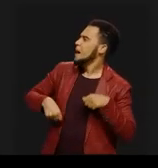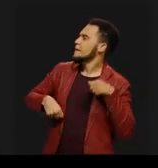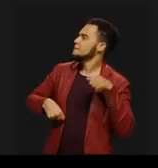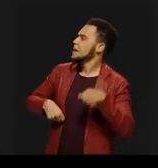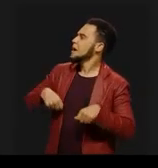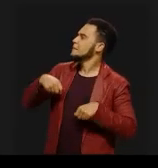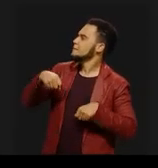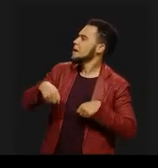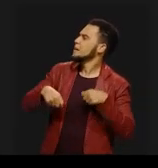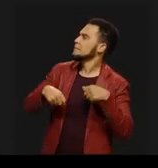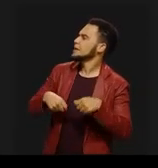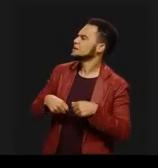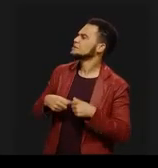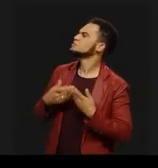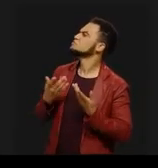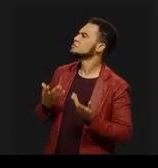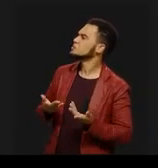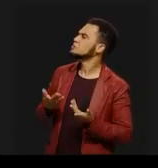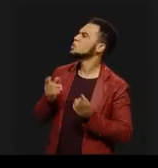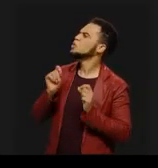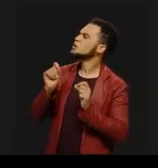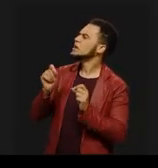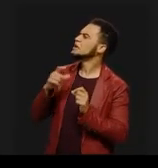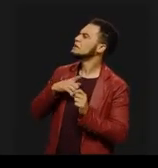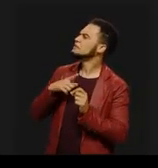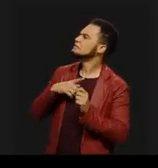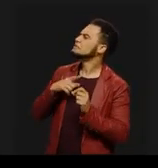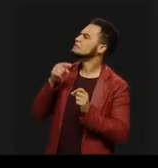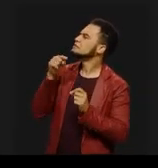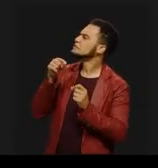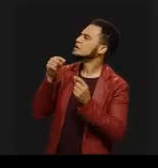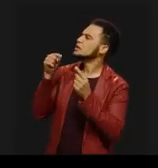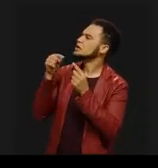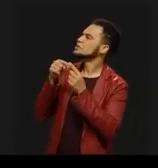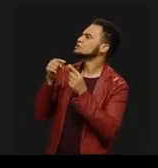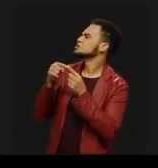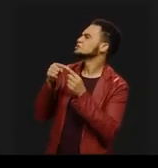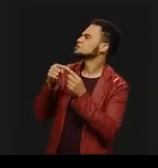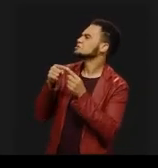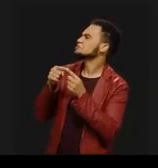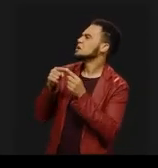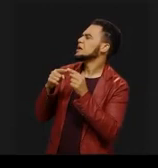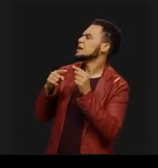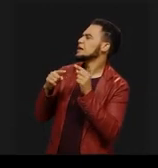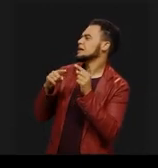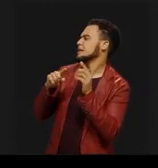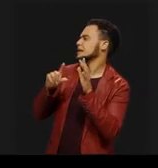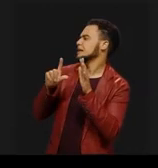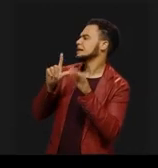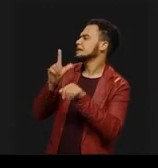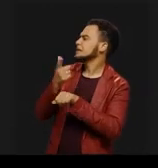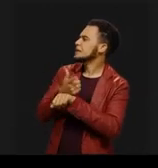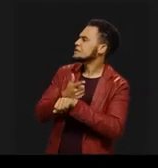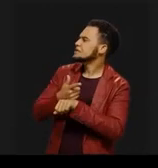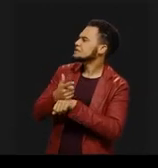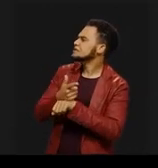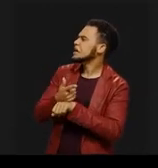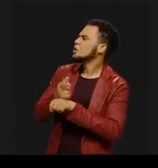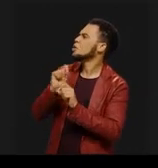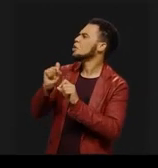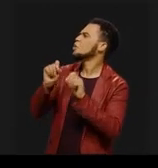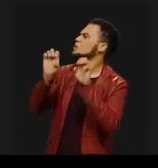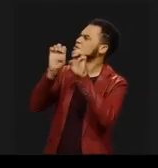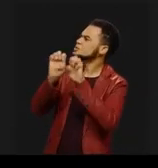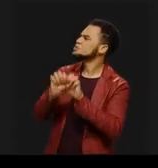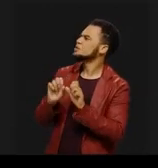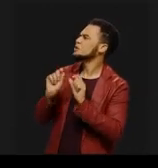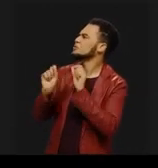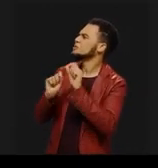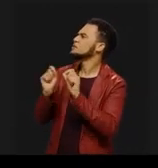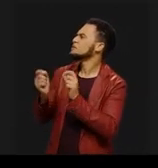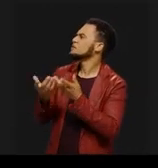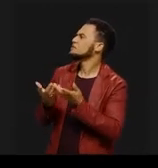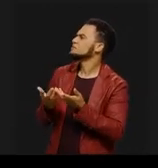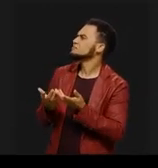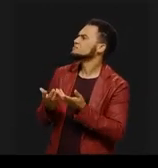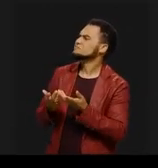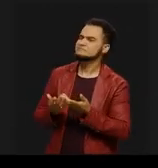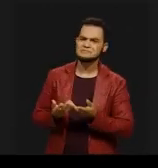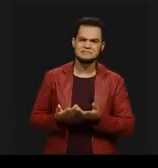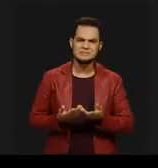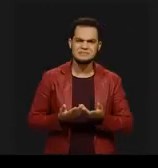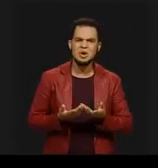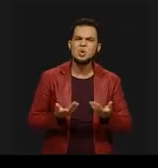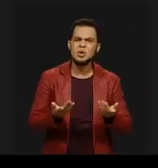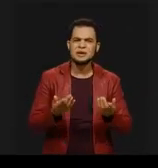ou estrutural? Olha só, a vaca se diverte com a pata, deixa aí, tá, Bruno? A pata